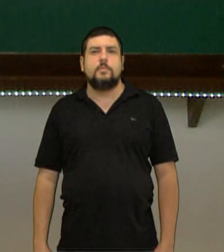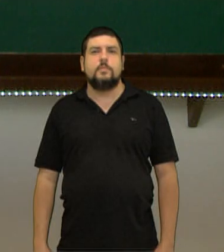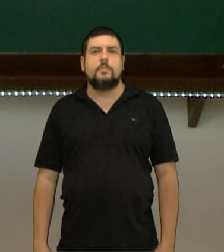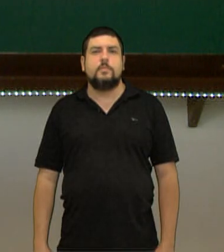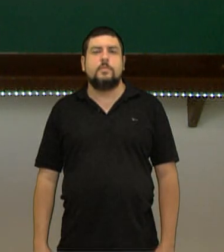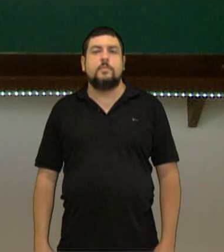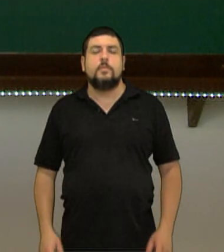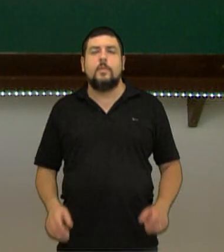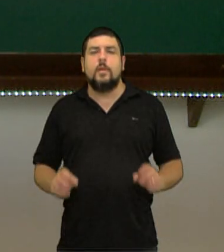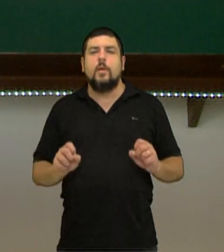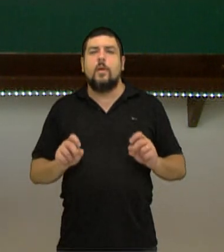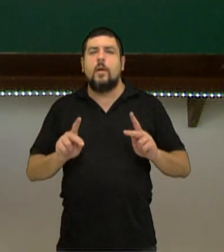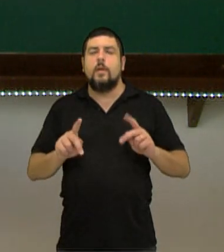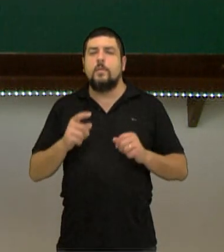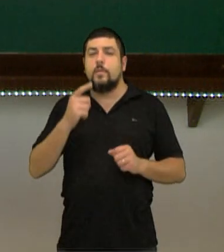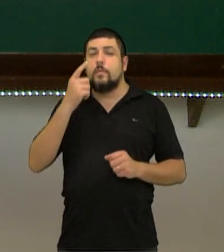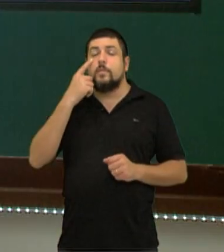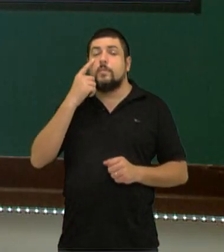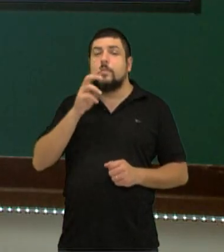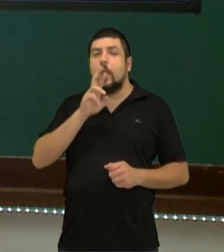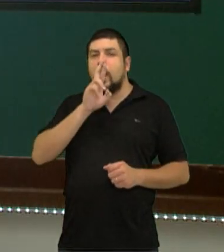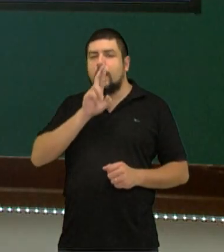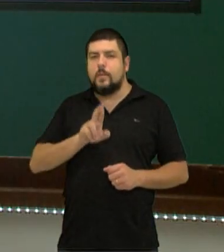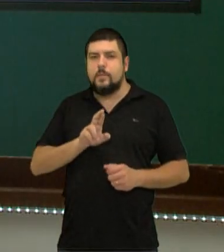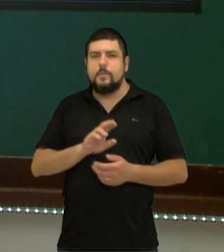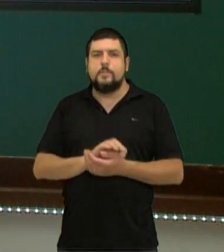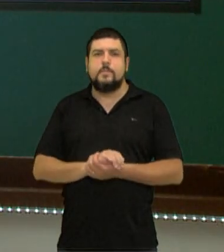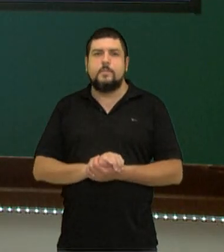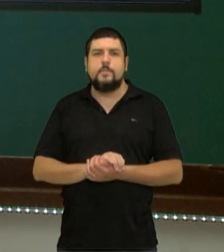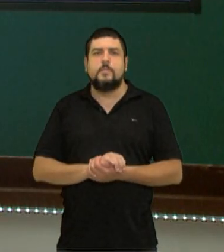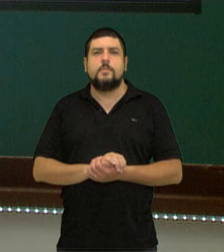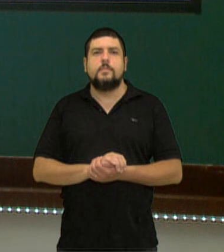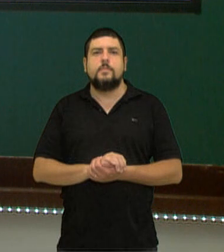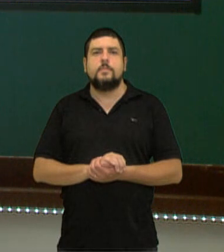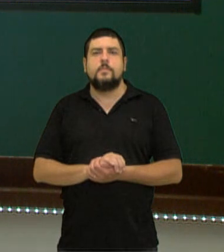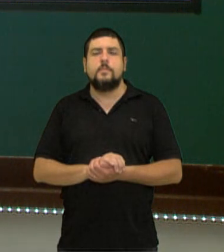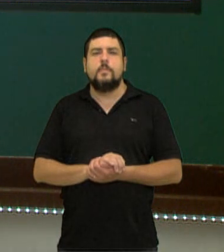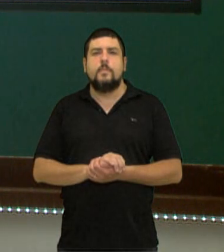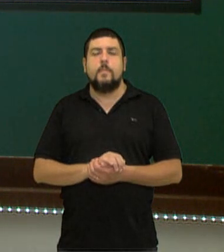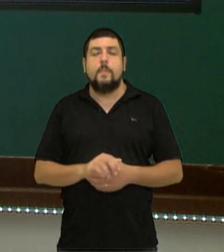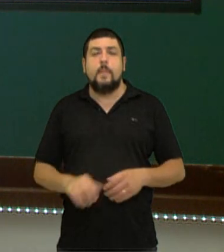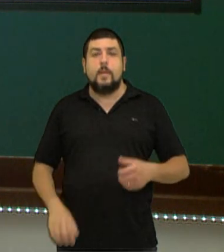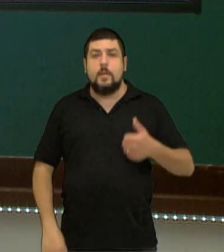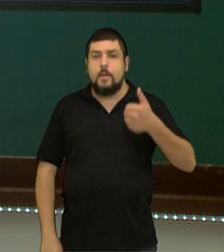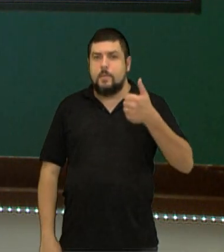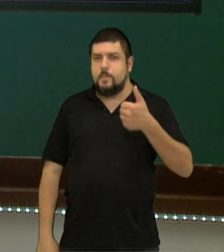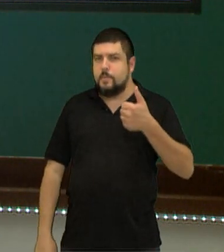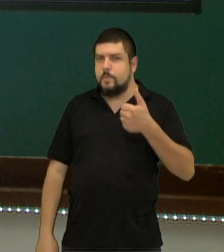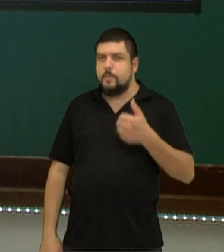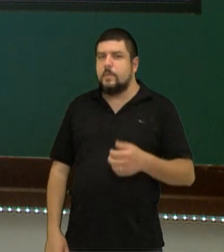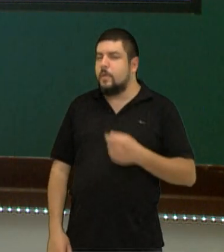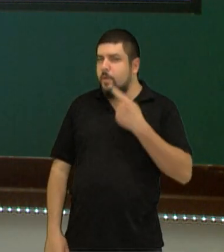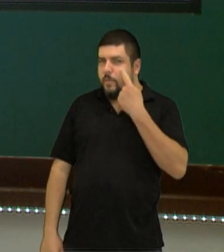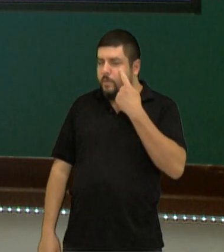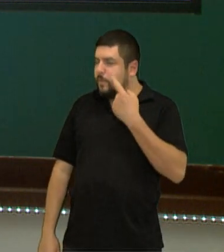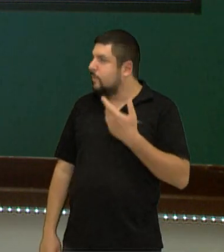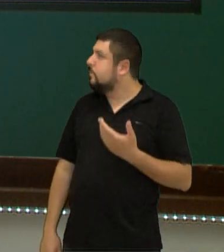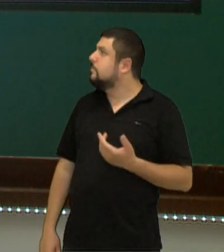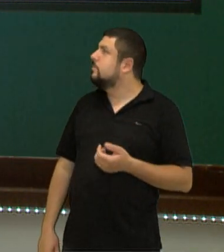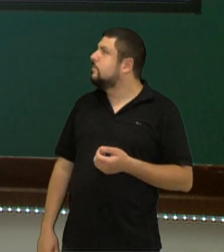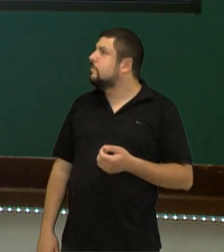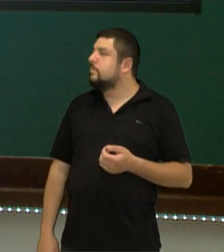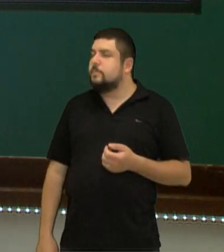Vamos ver a resposta correta dessa atividade? Então acompanhem comigo na tela. Na primeira situação, água e areia,